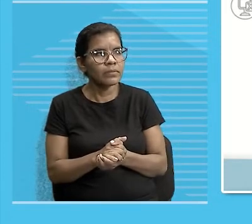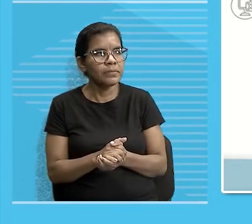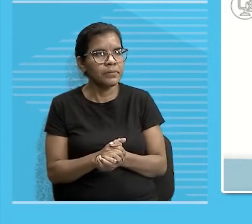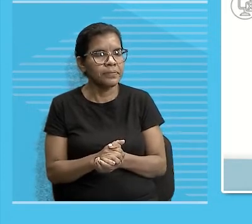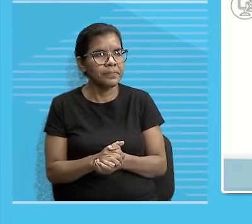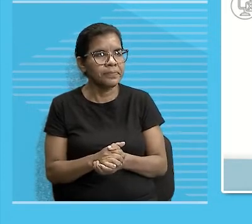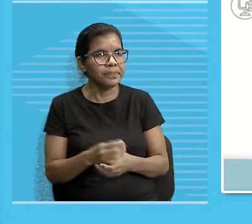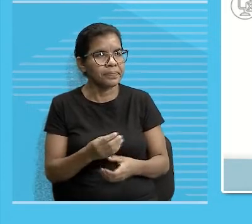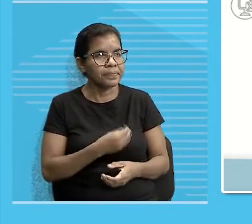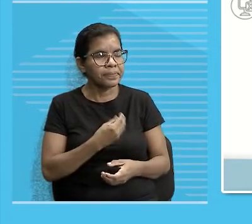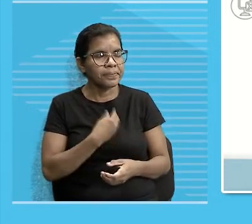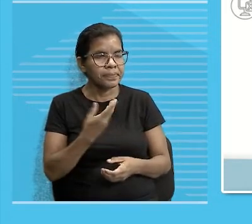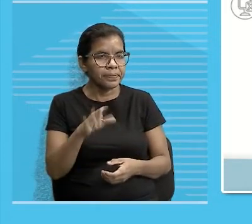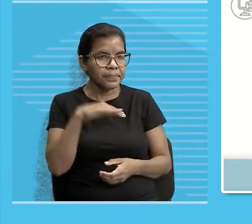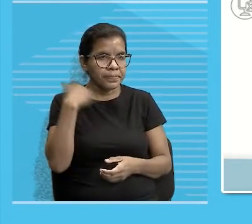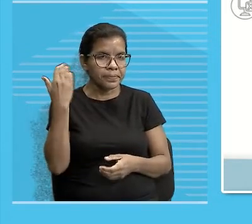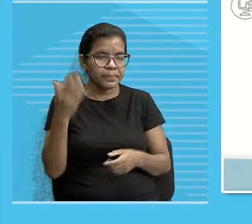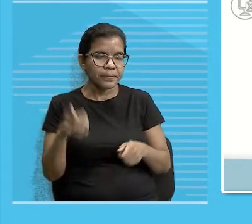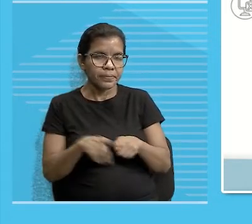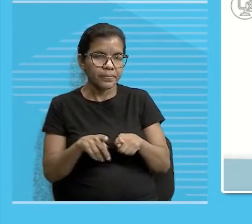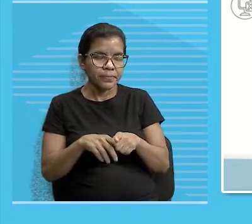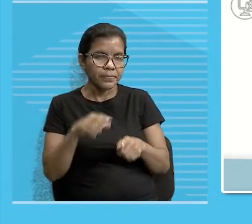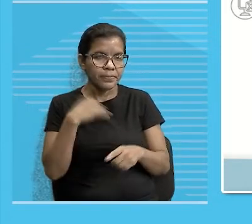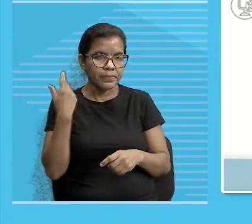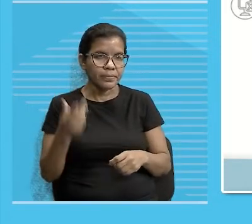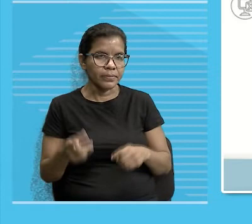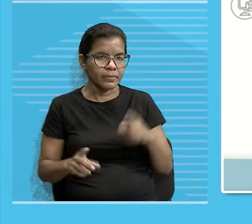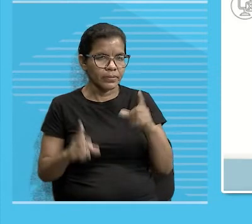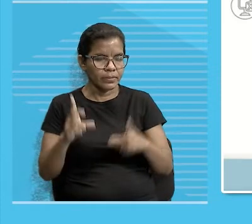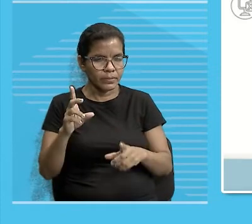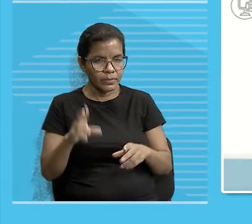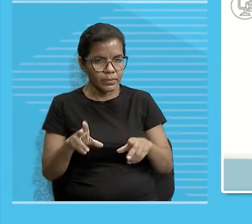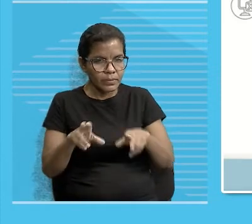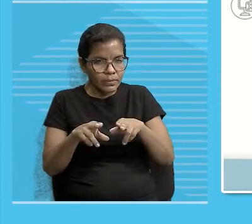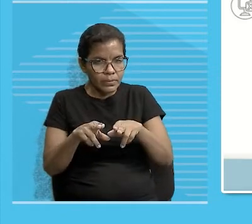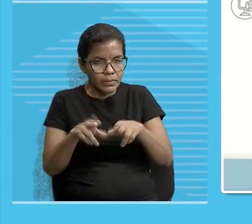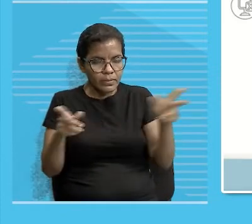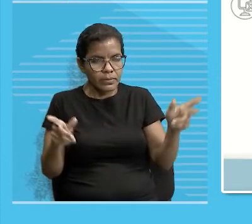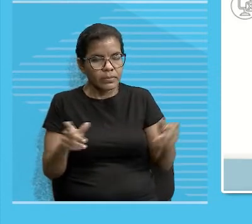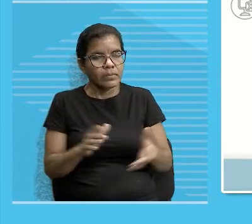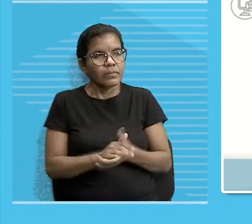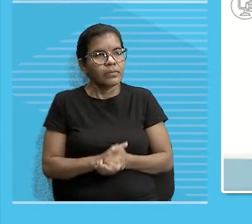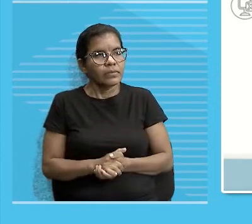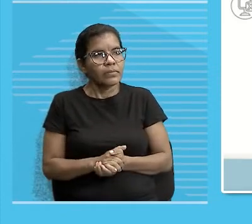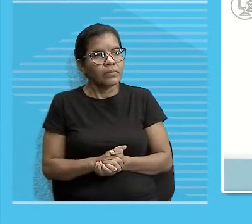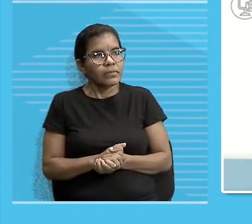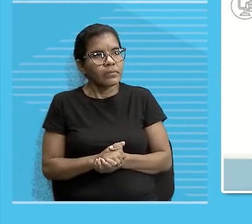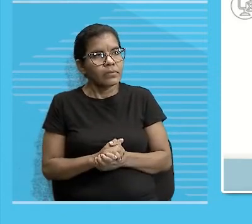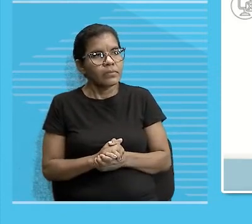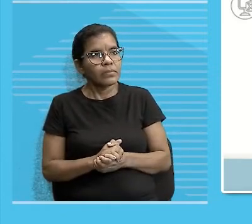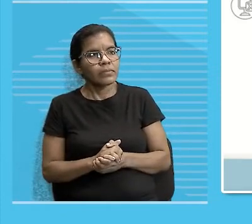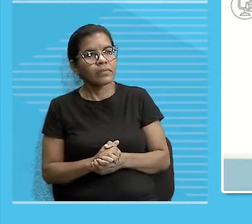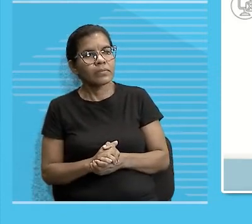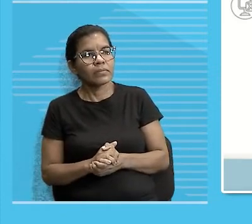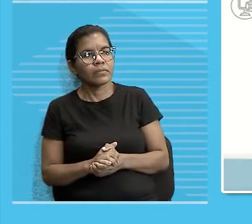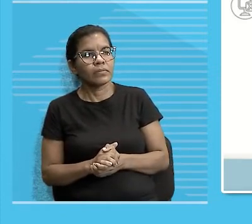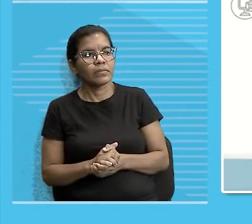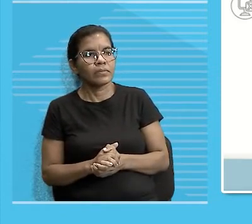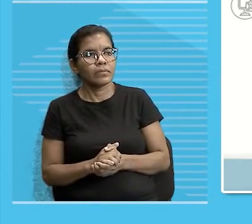Vida e morte, né? Isso é dualismo. Veja que o Elofernes está